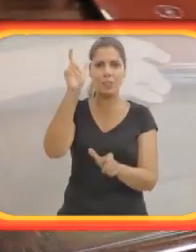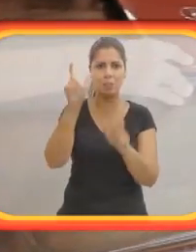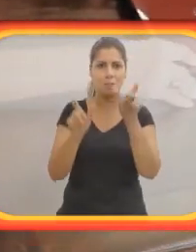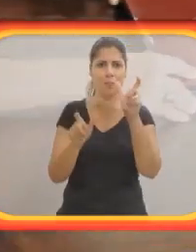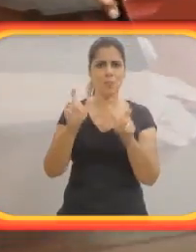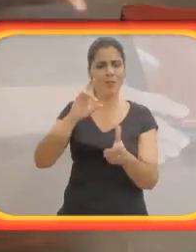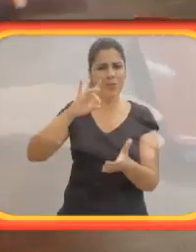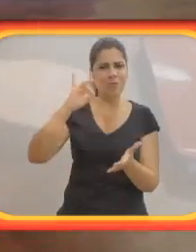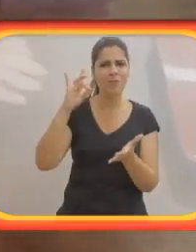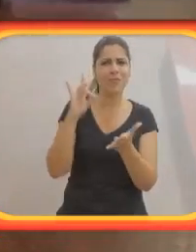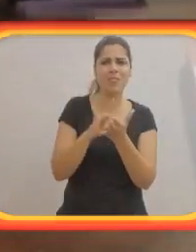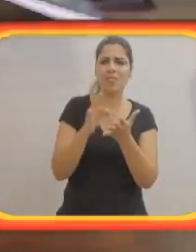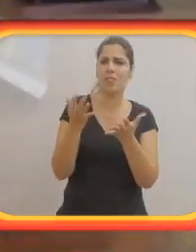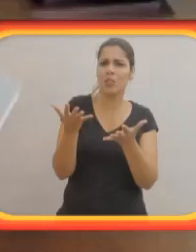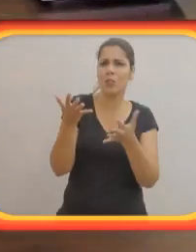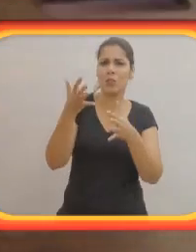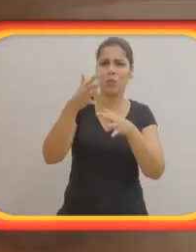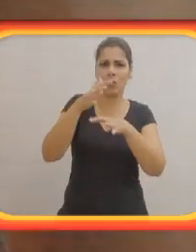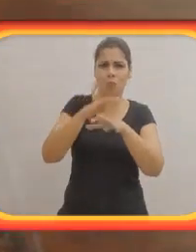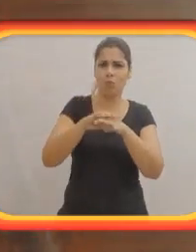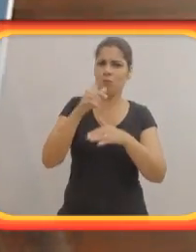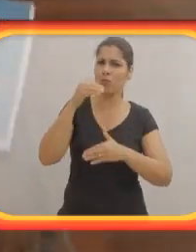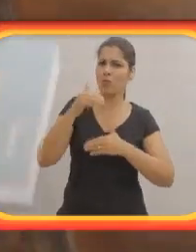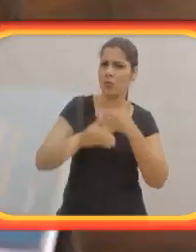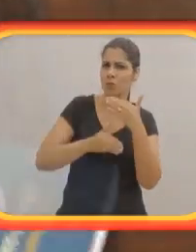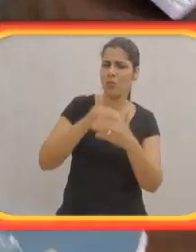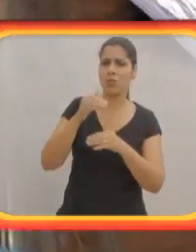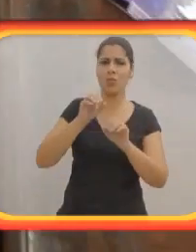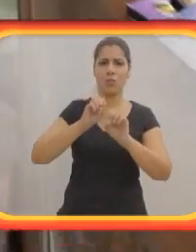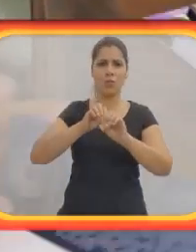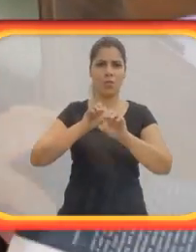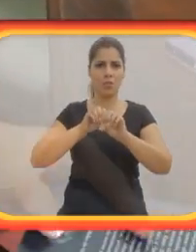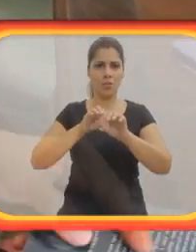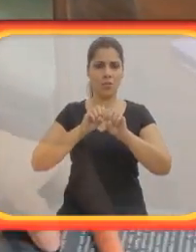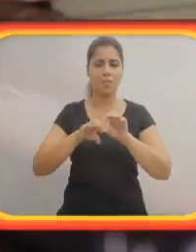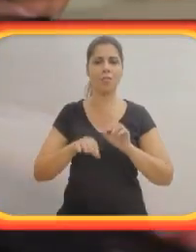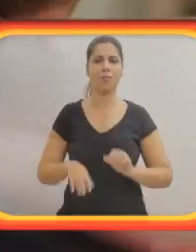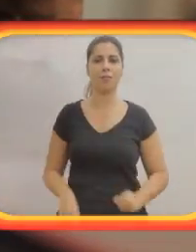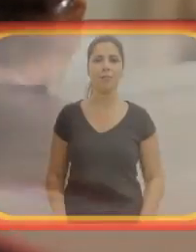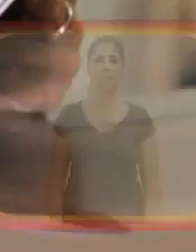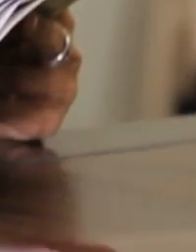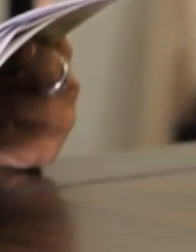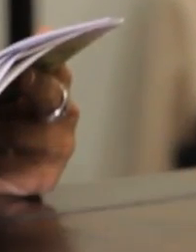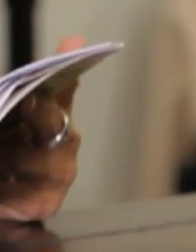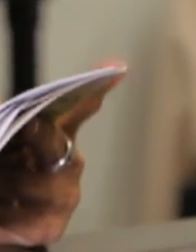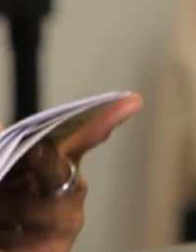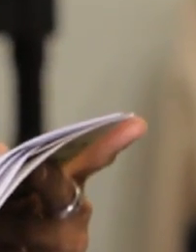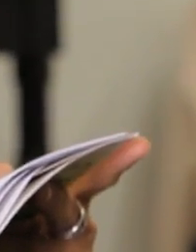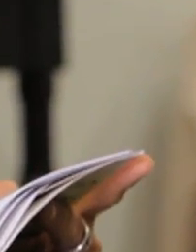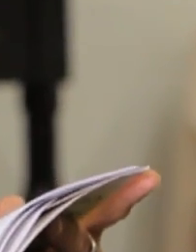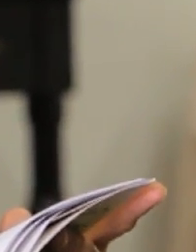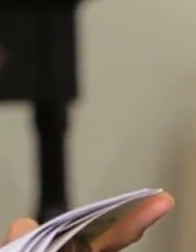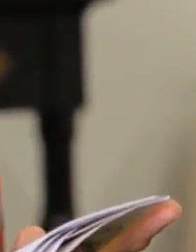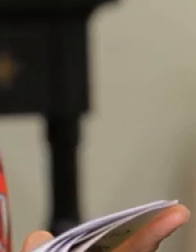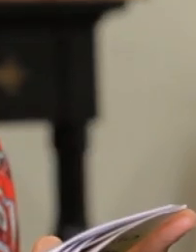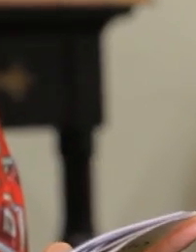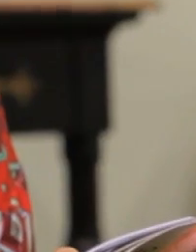sujeitos realmente estejam atendidos e, aí sim, verdadeiramente incluídos no processo educacional.